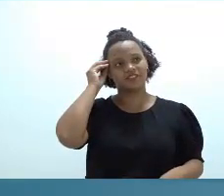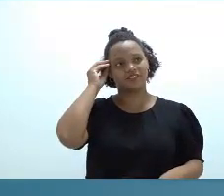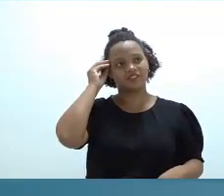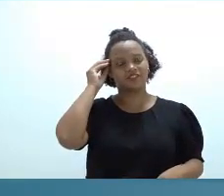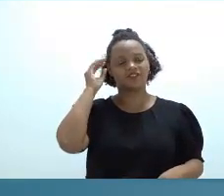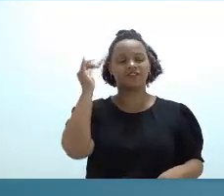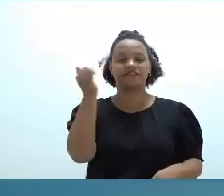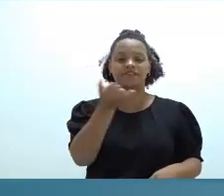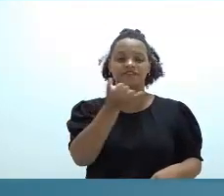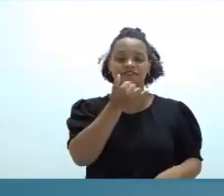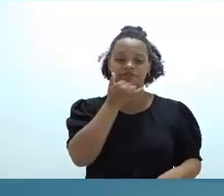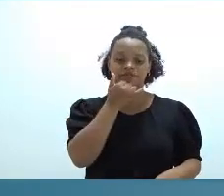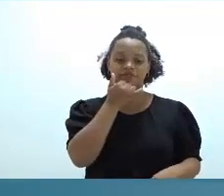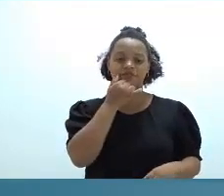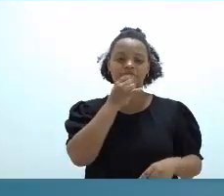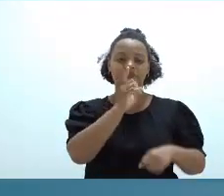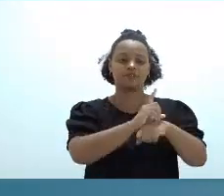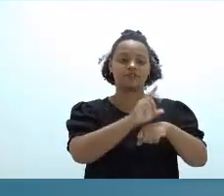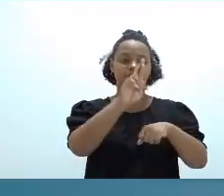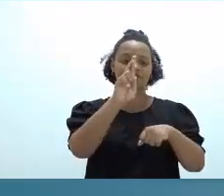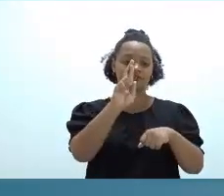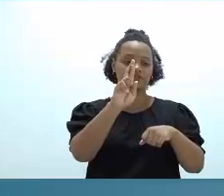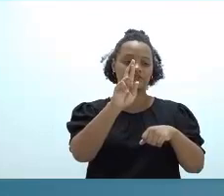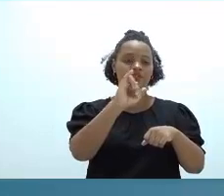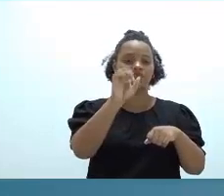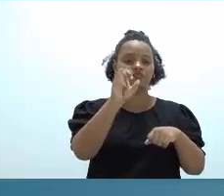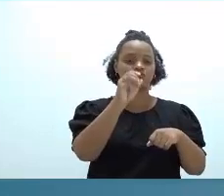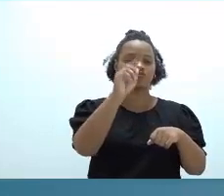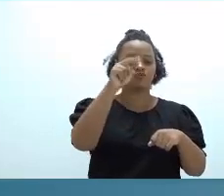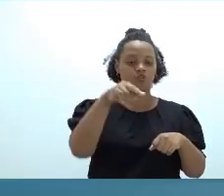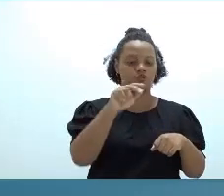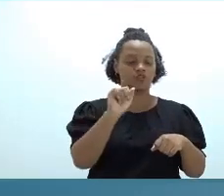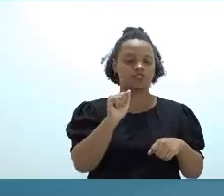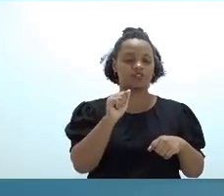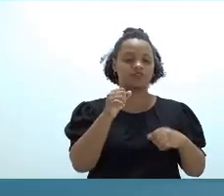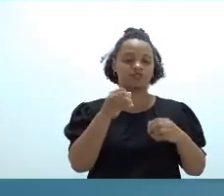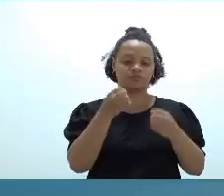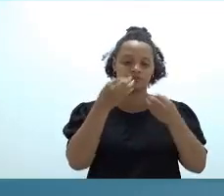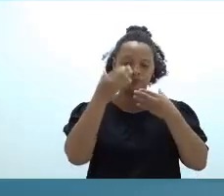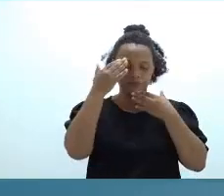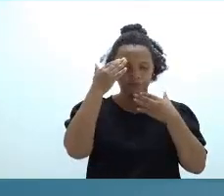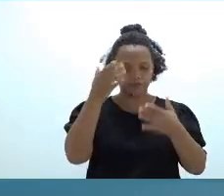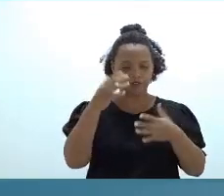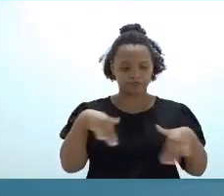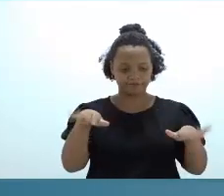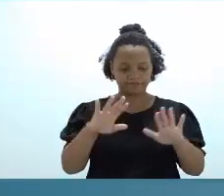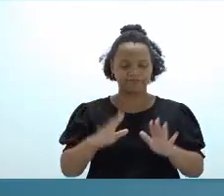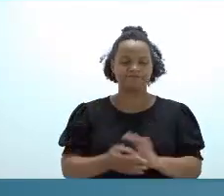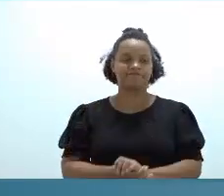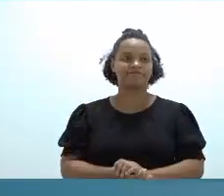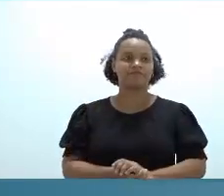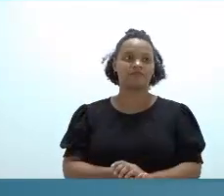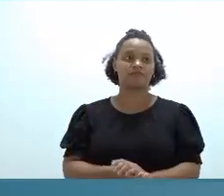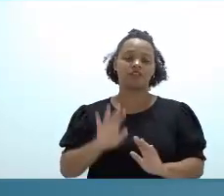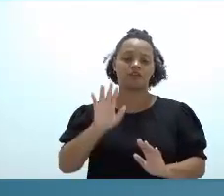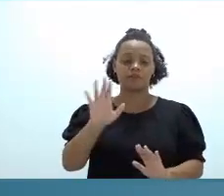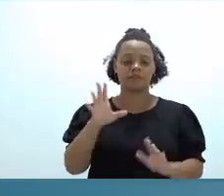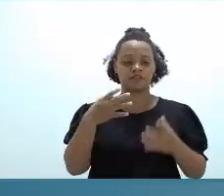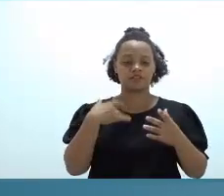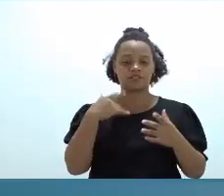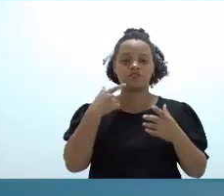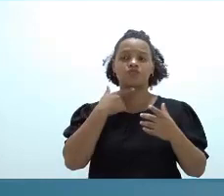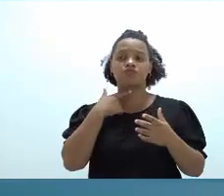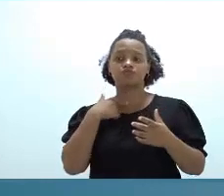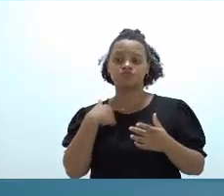desculpa. Bem, senhores, eu gostaria de abrir um parênteses aqui. Primeiro, para